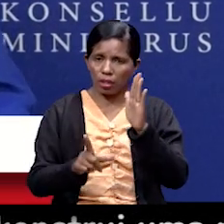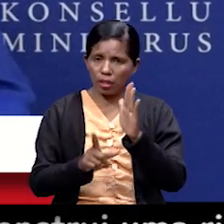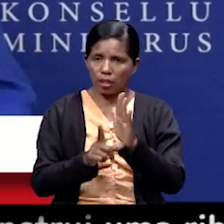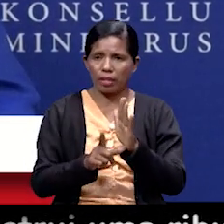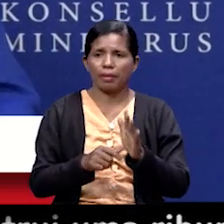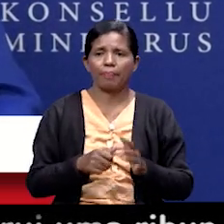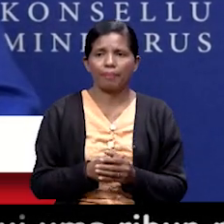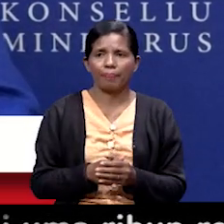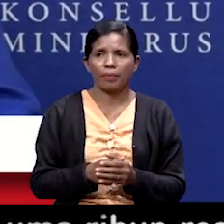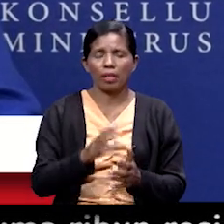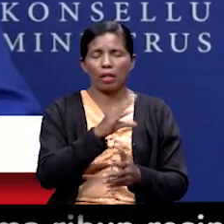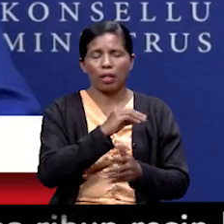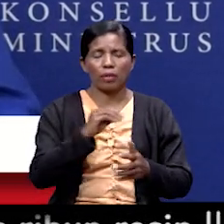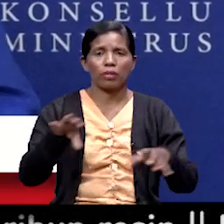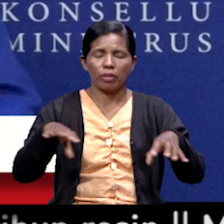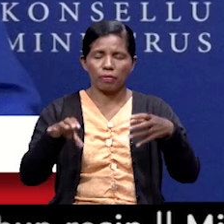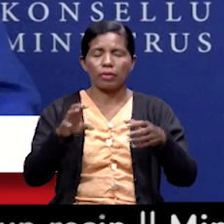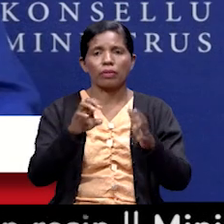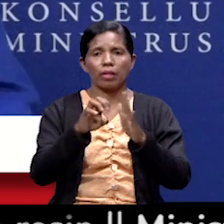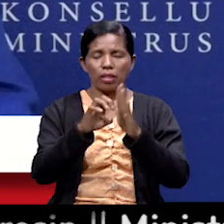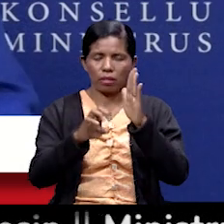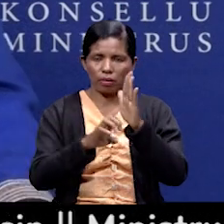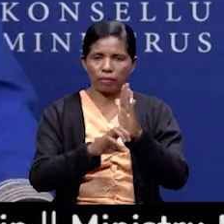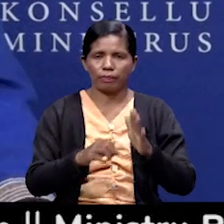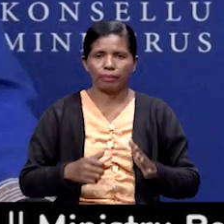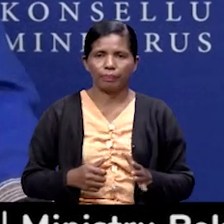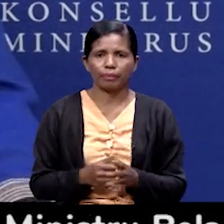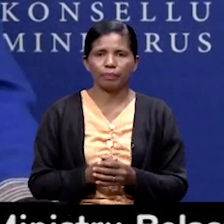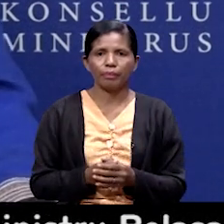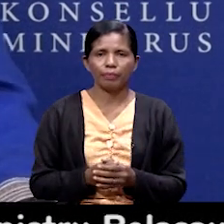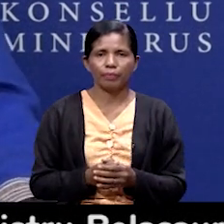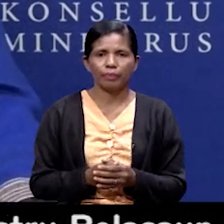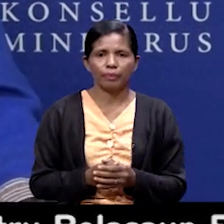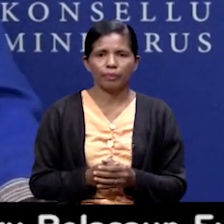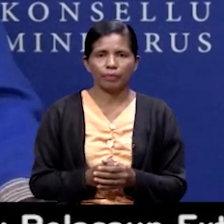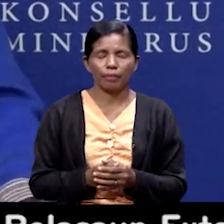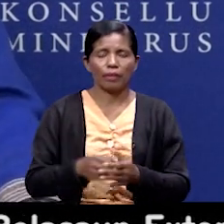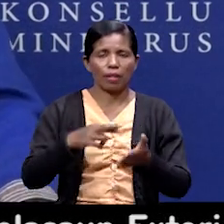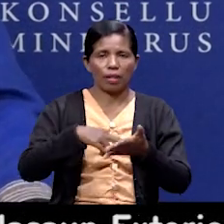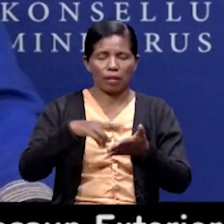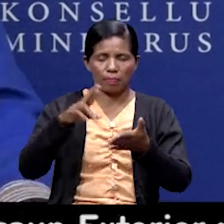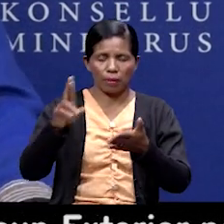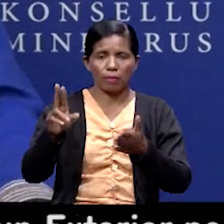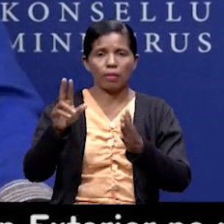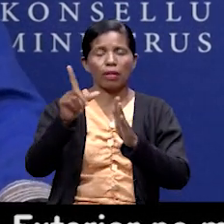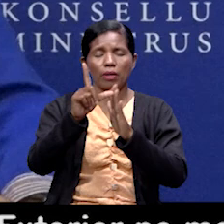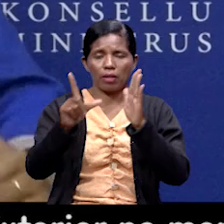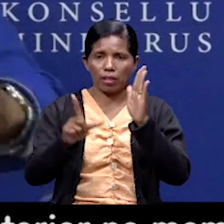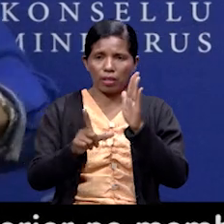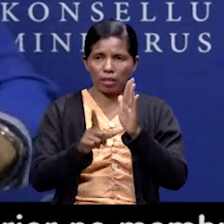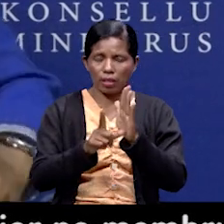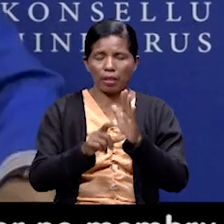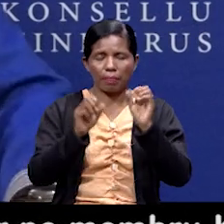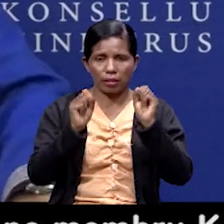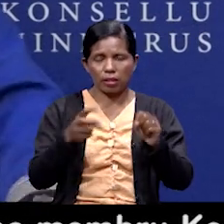precedência no protocolo Estado. Hoje aprova Tiona, aprova alterações, precisa halo